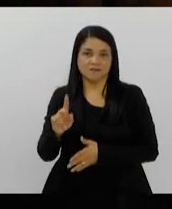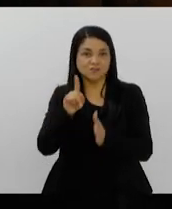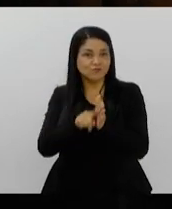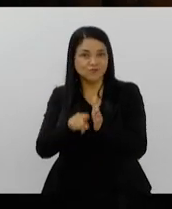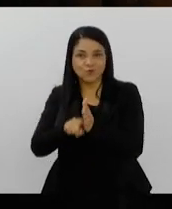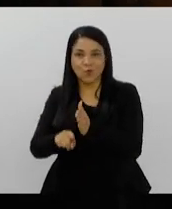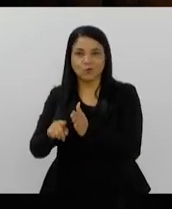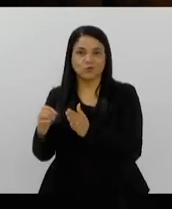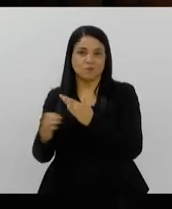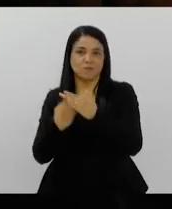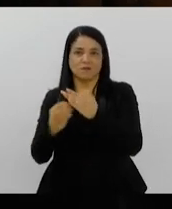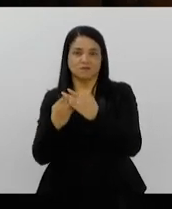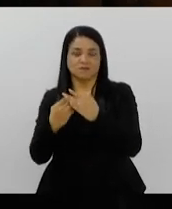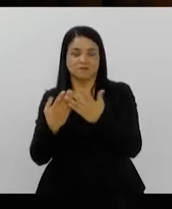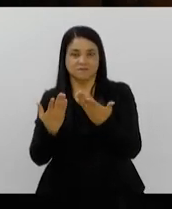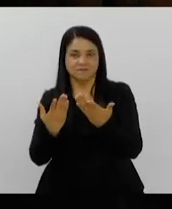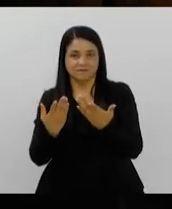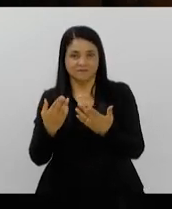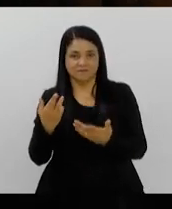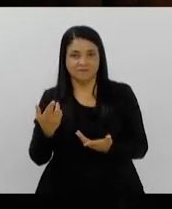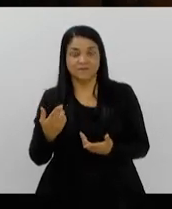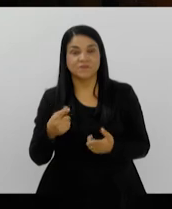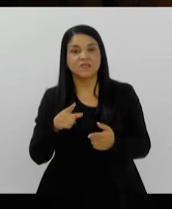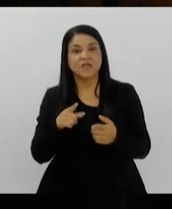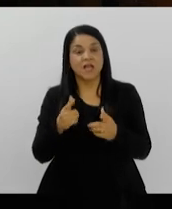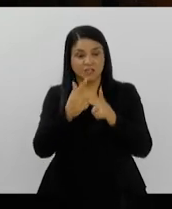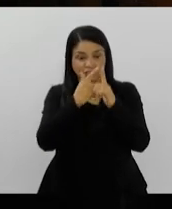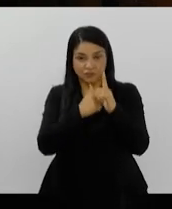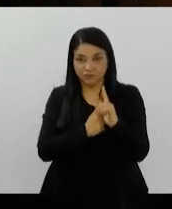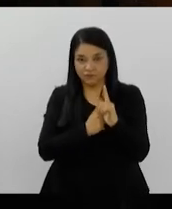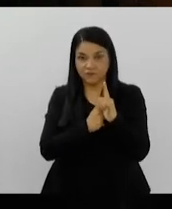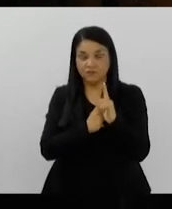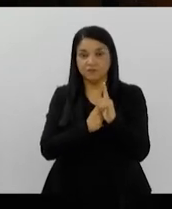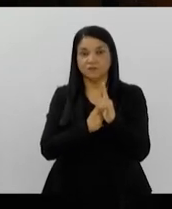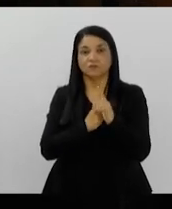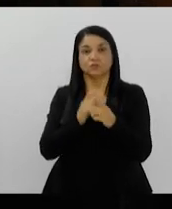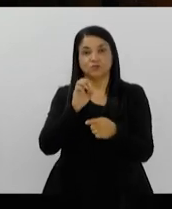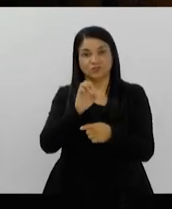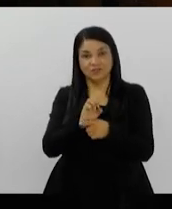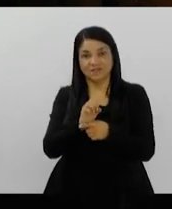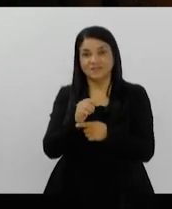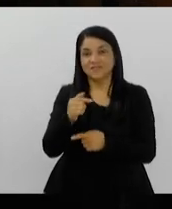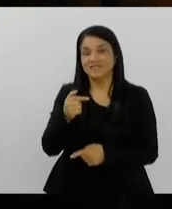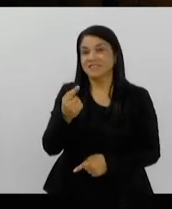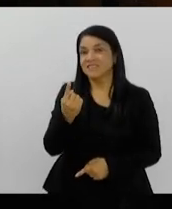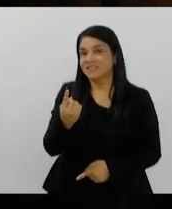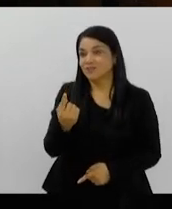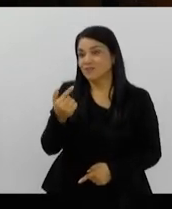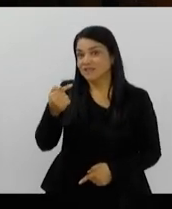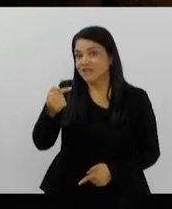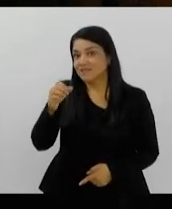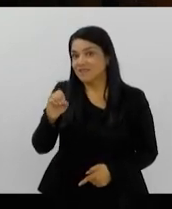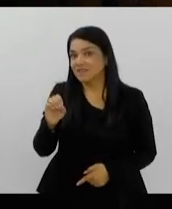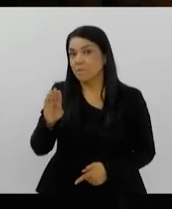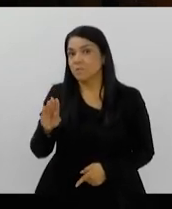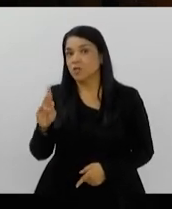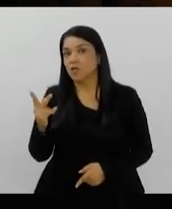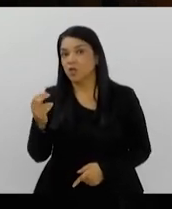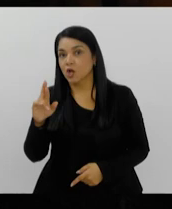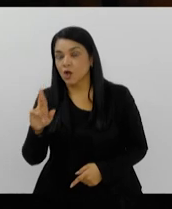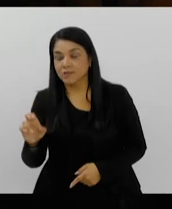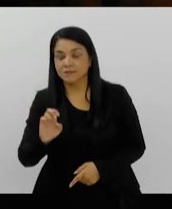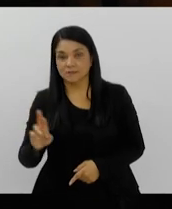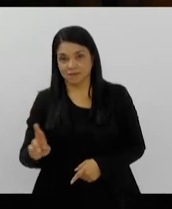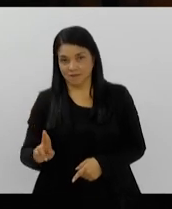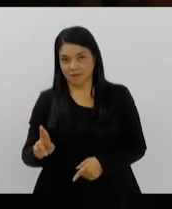para a dívida ativa do Estado, são mais de 170 bilhões de reais, e o governador se